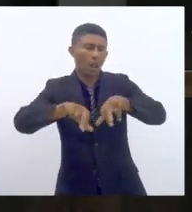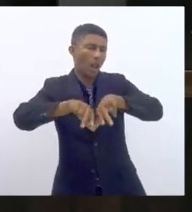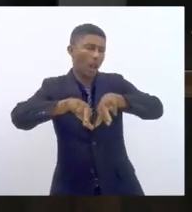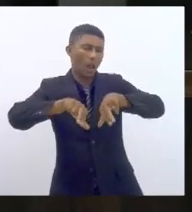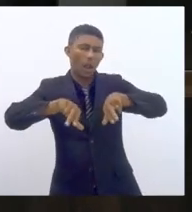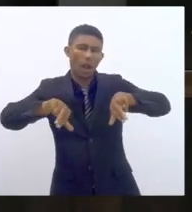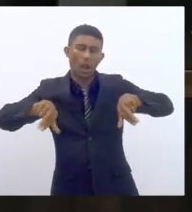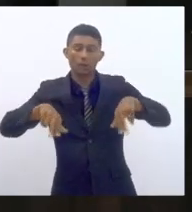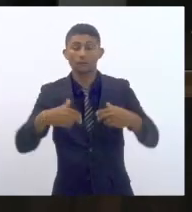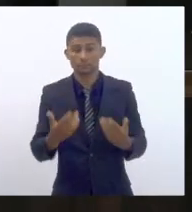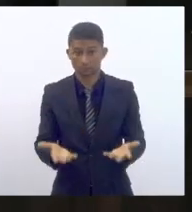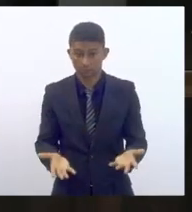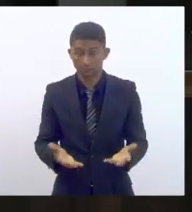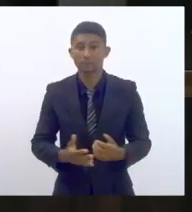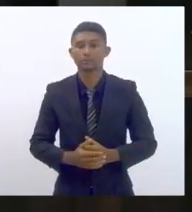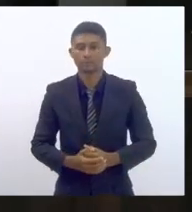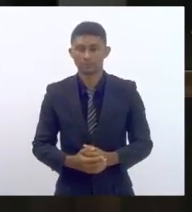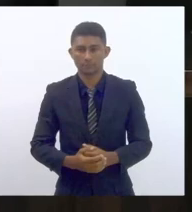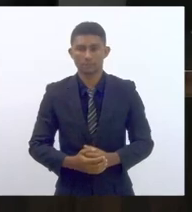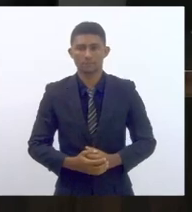Então, como...